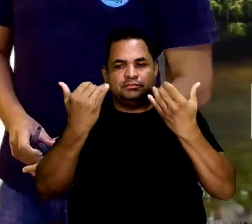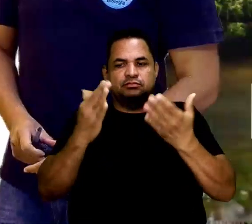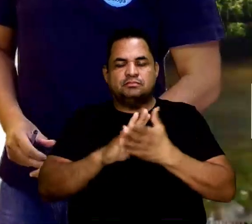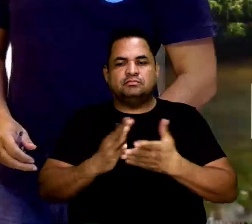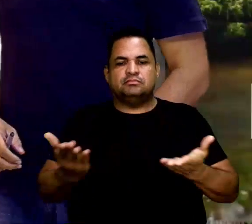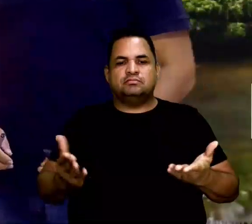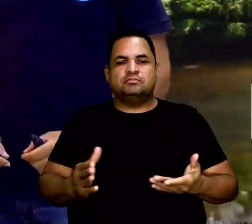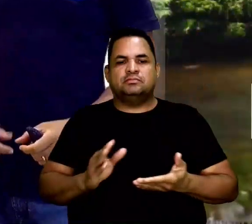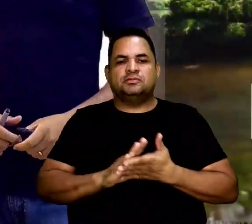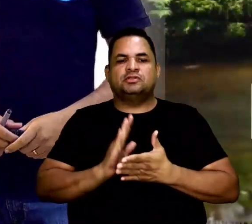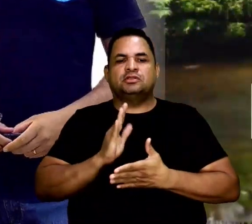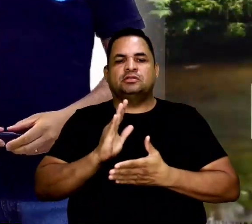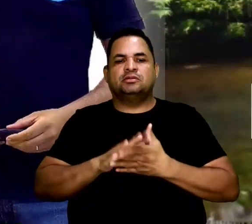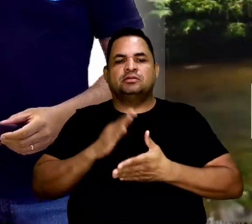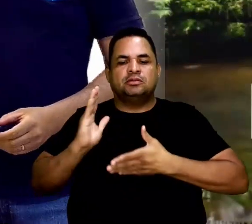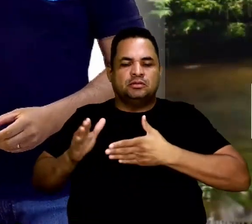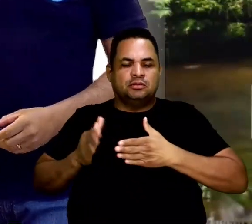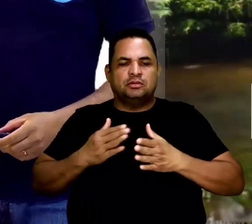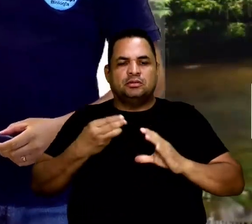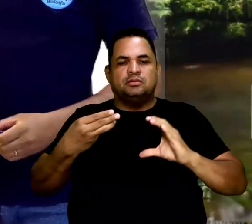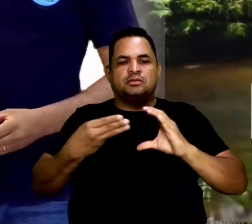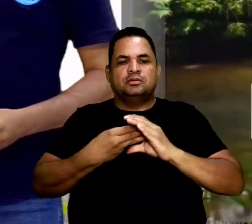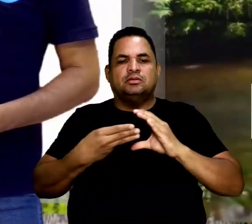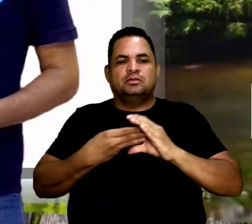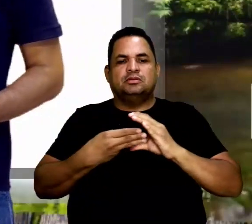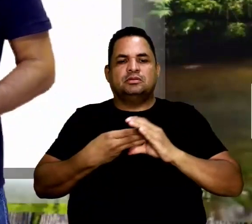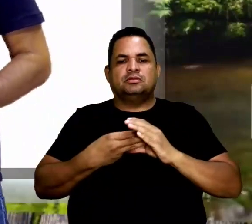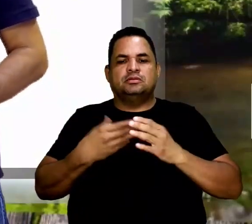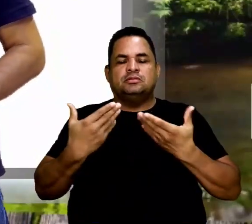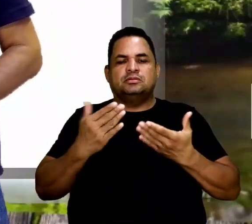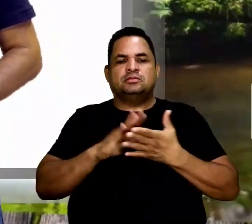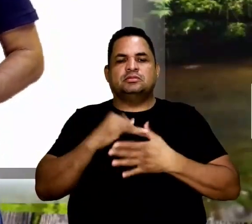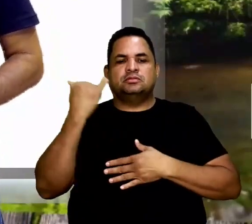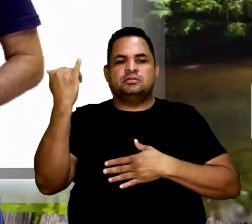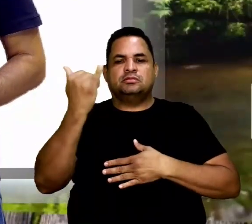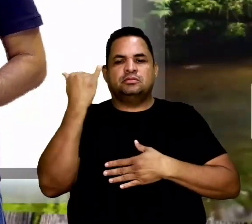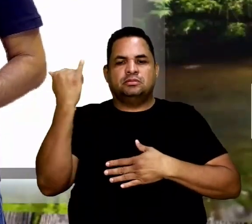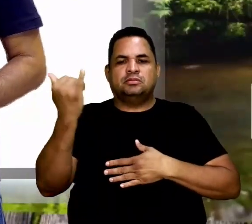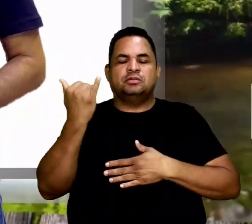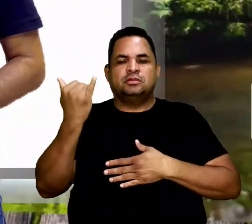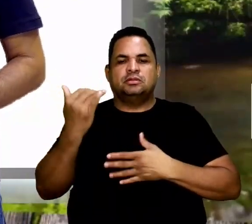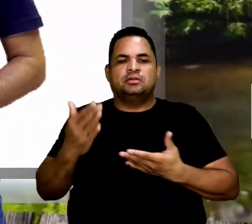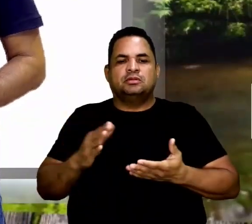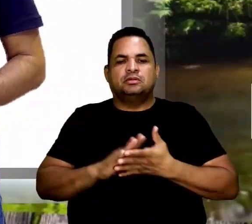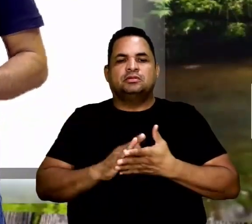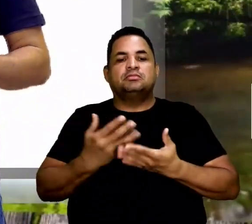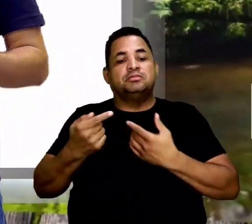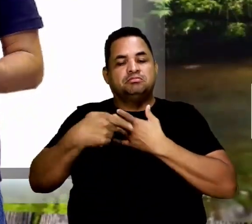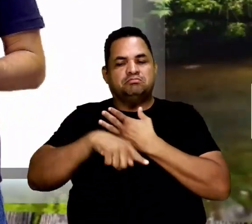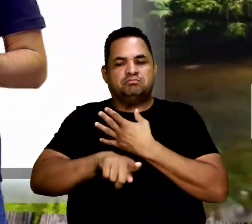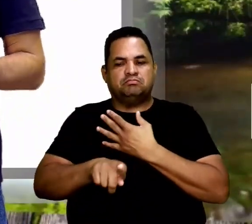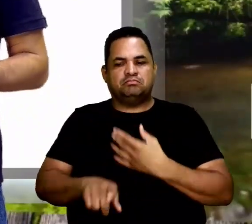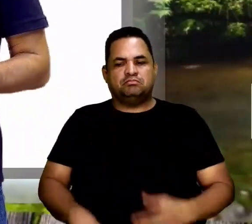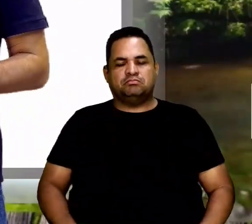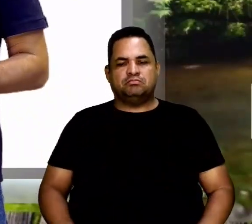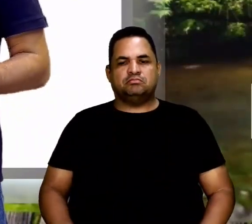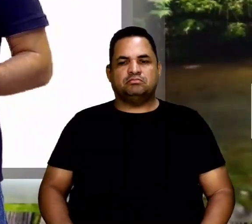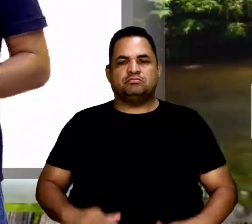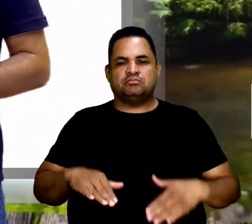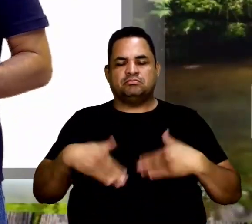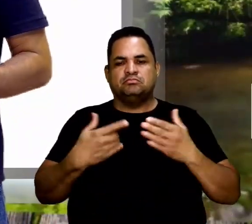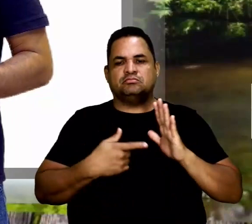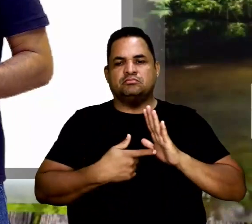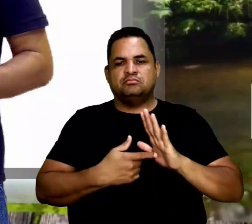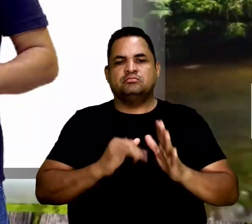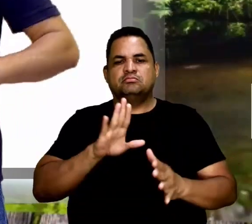estão produzindo ali as células que são necessárias para você se defender. Então, tá? quando você apresenta essa